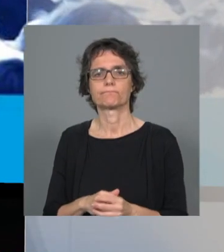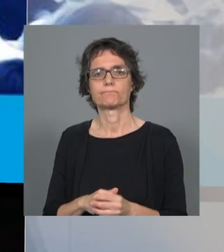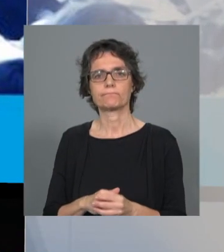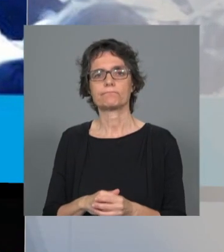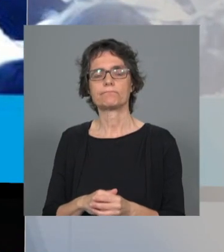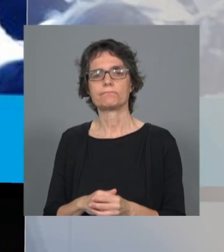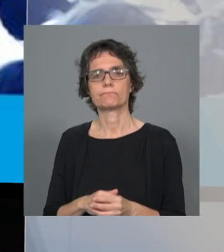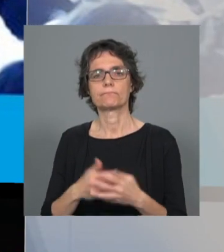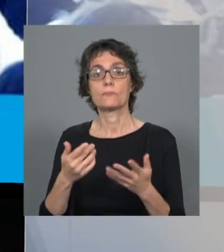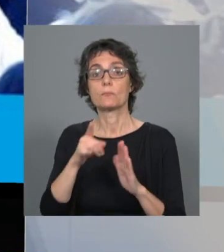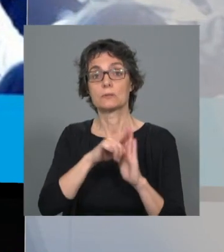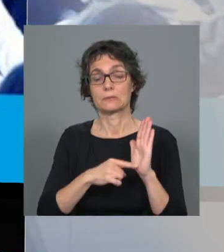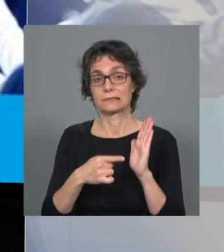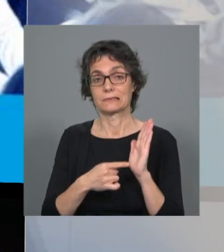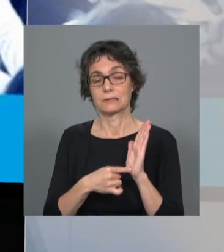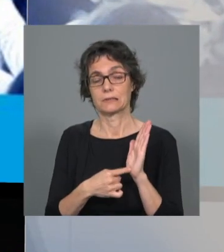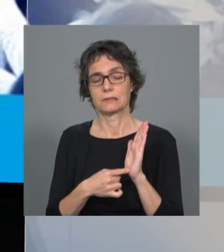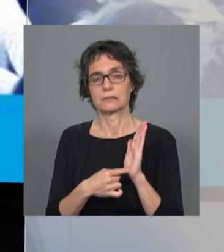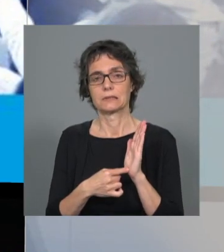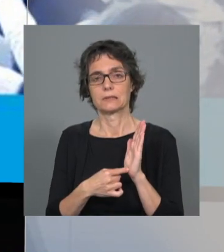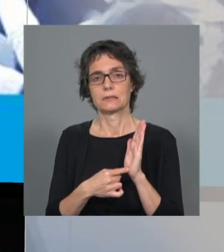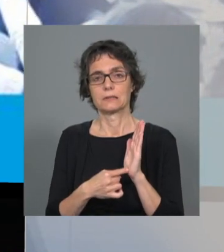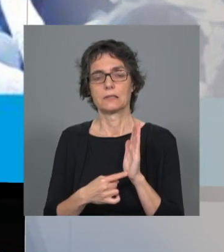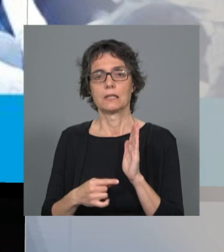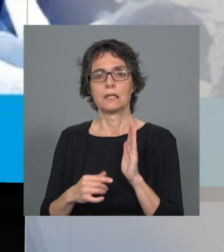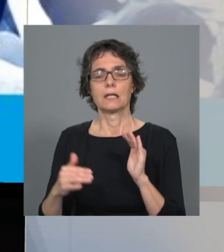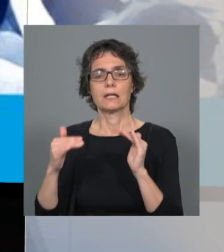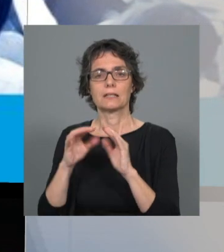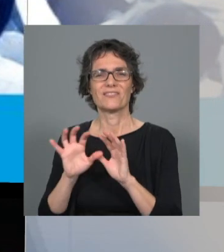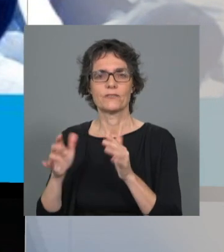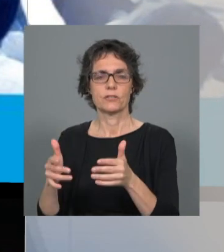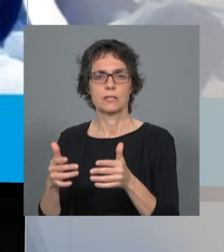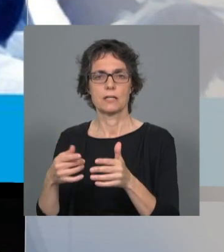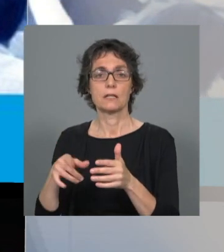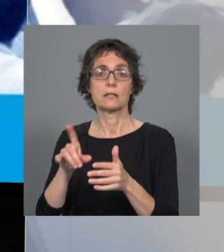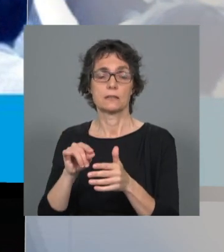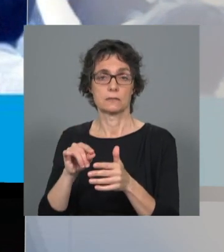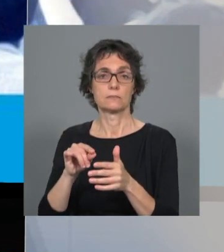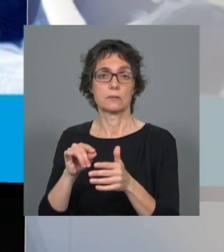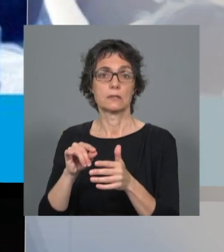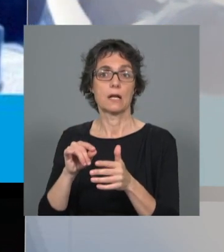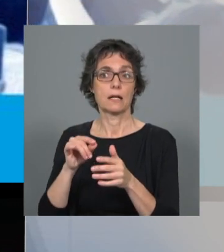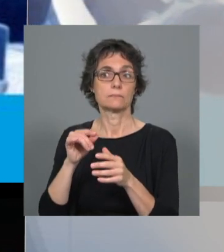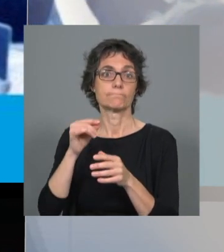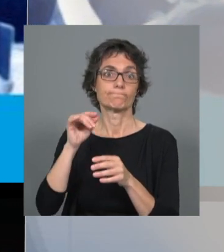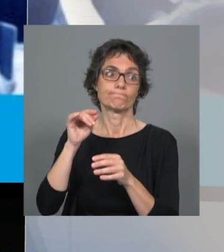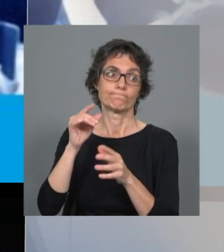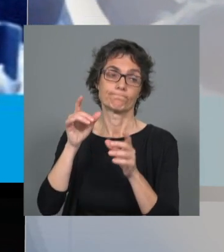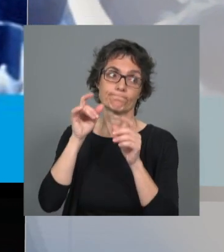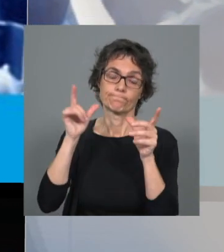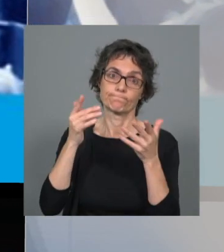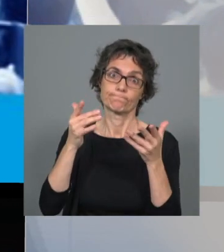medidas adotadas a nível geral, mas há também um grande apelo ao civismo, aos